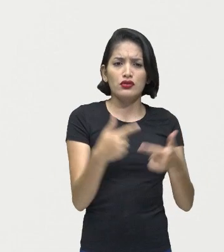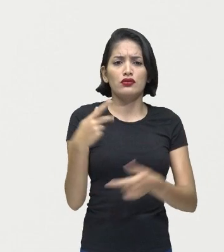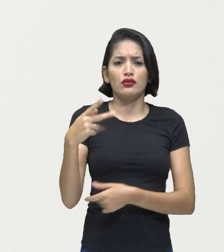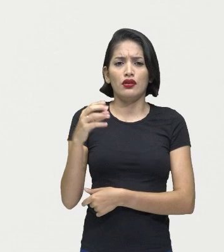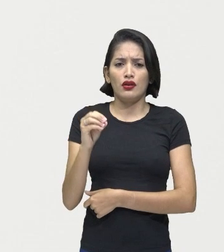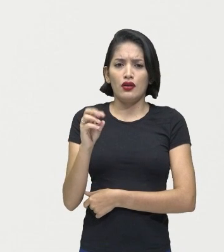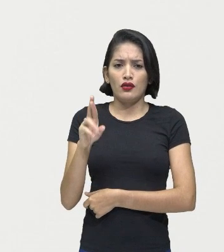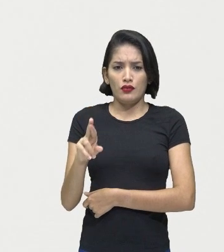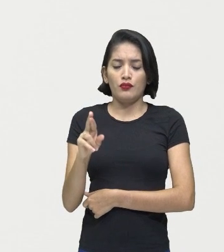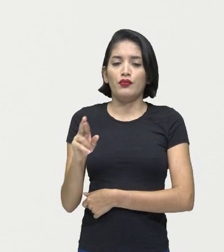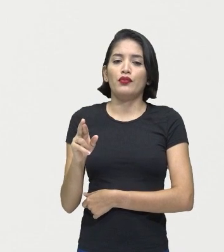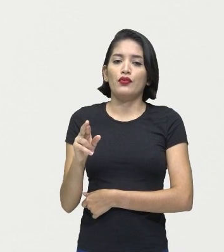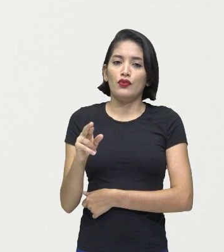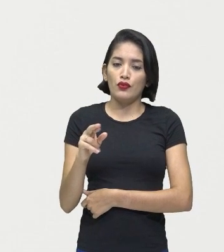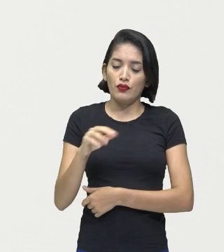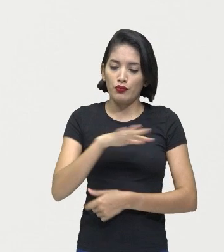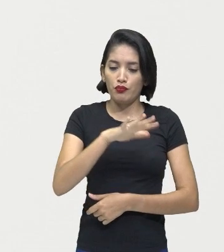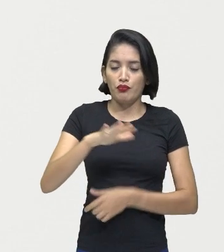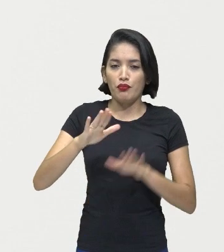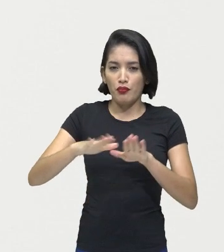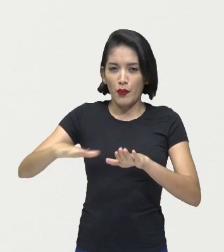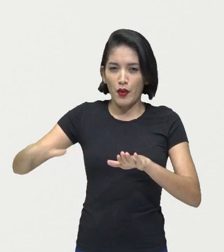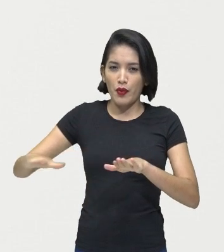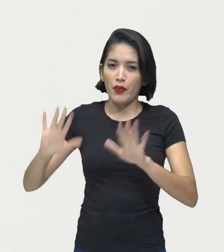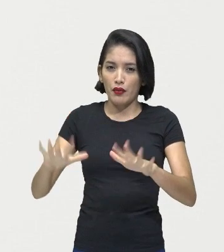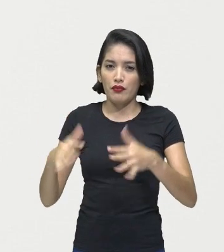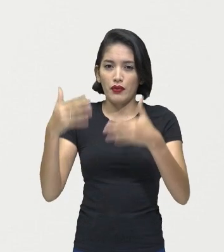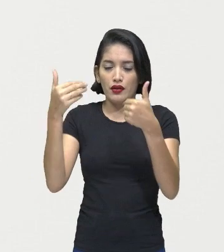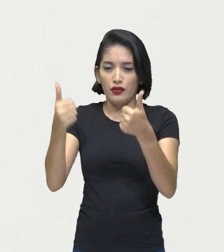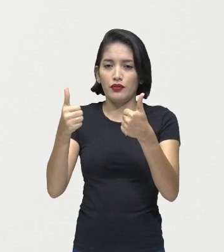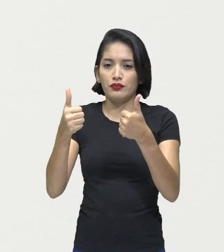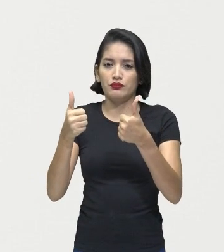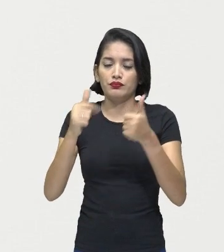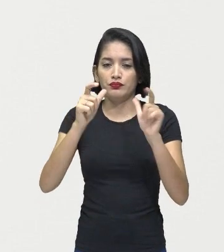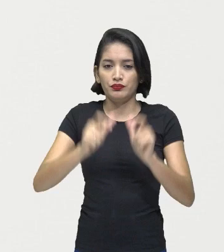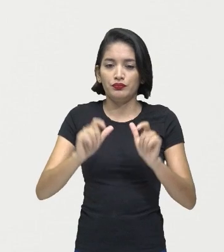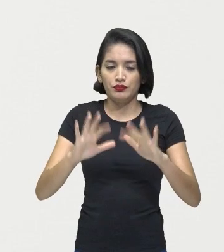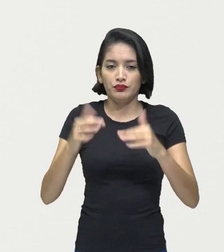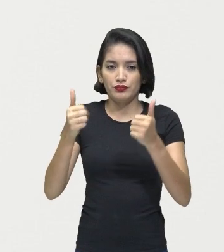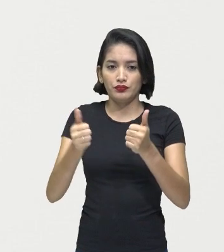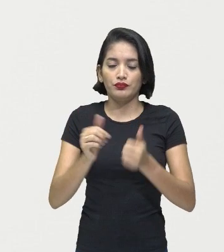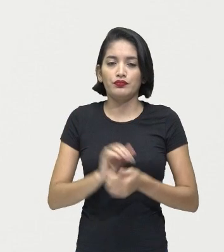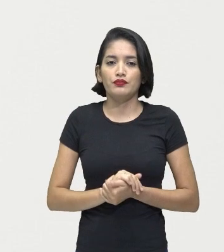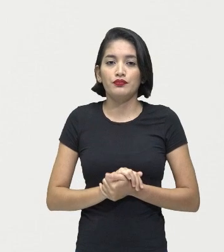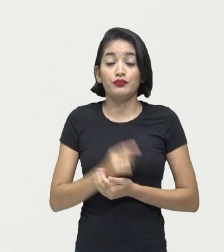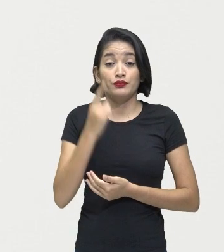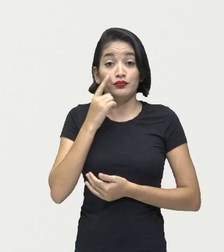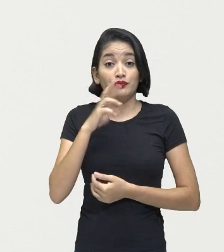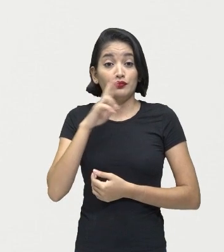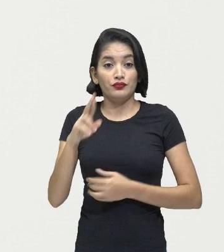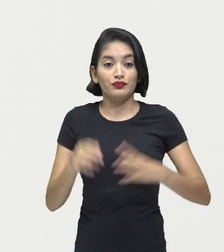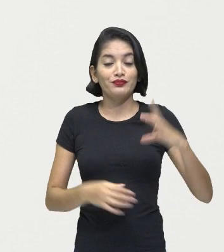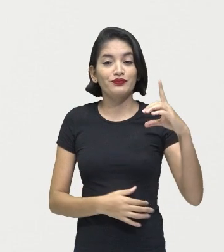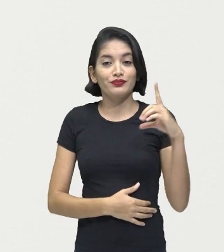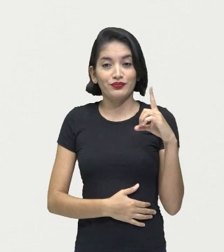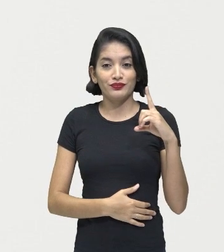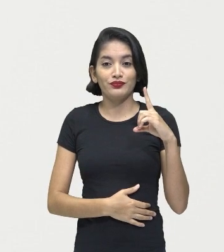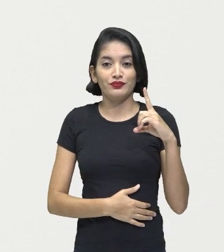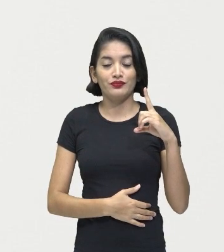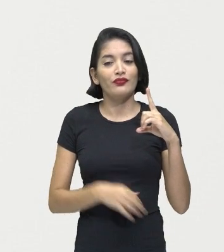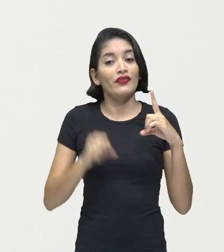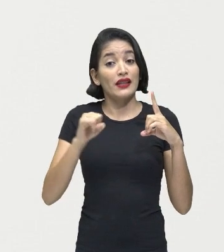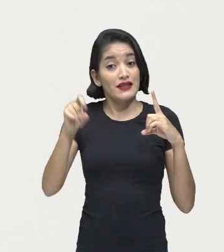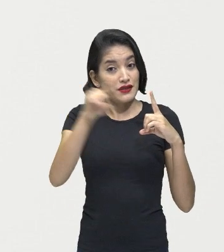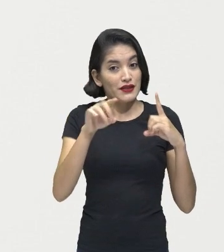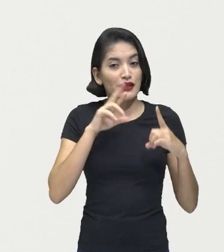Então, vamos ver como é que fica o nosso gabarito. A letra D. Muito bem. Então, quem marcou a